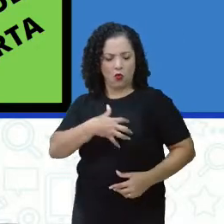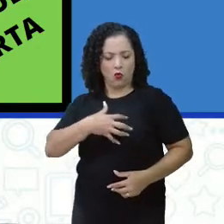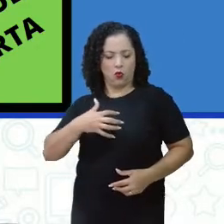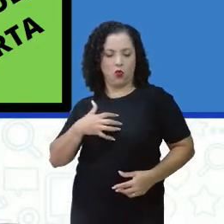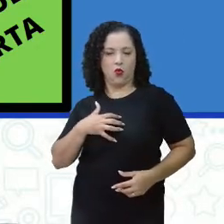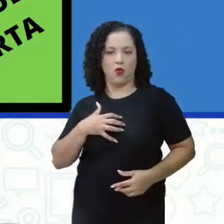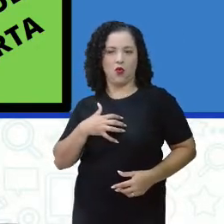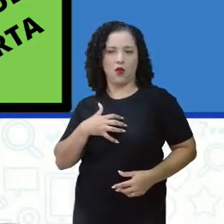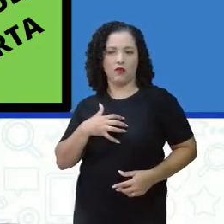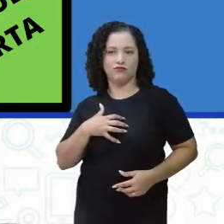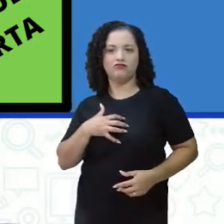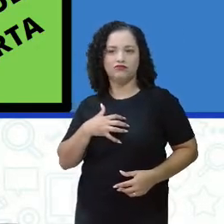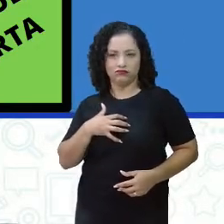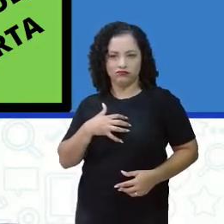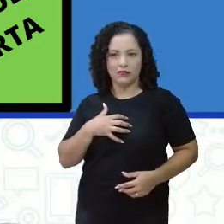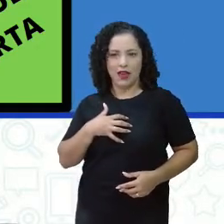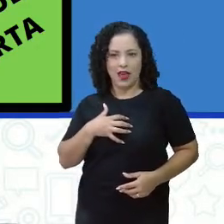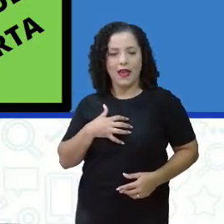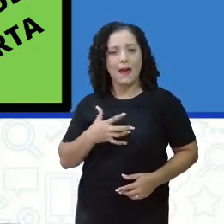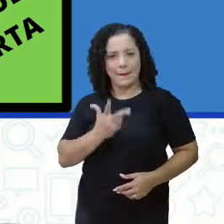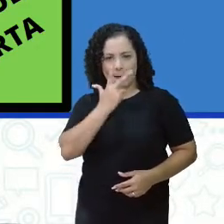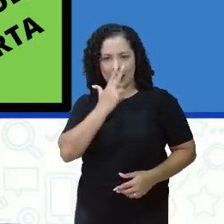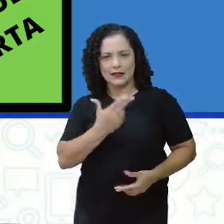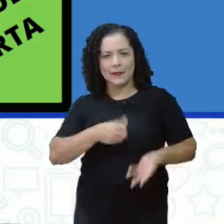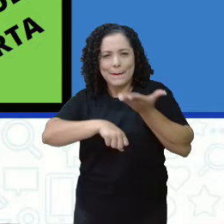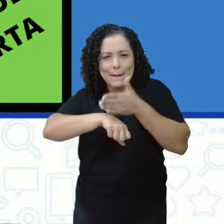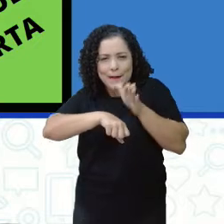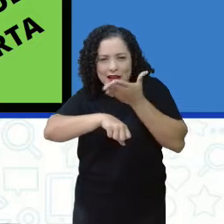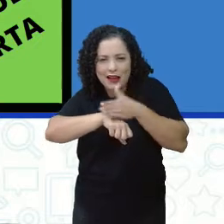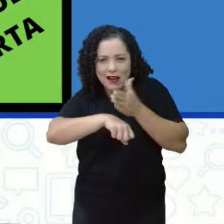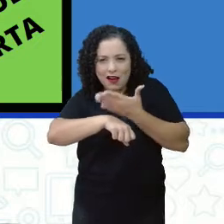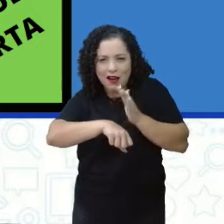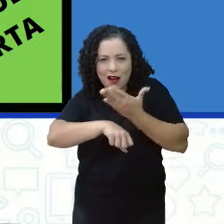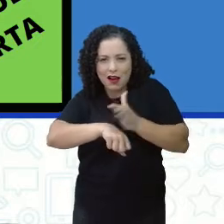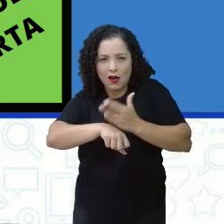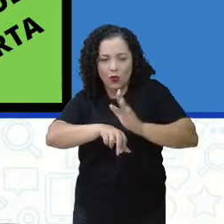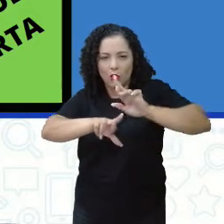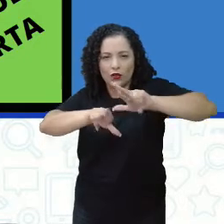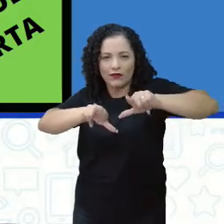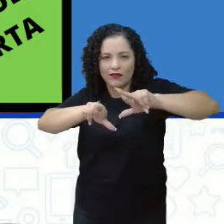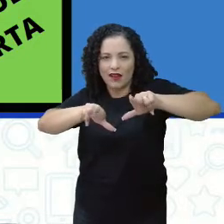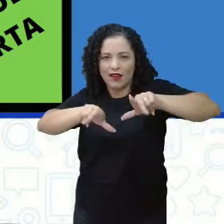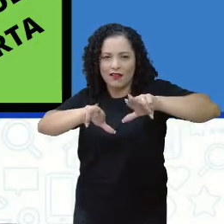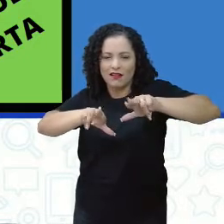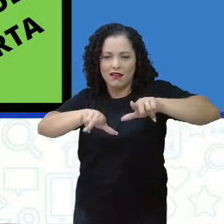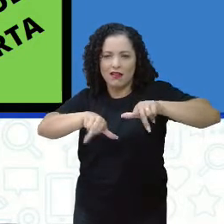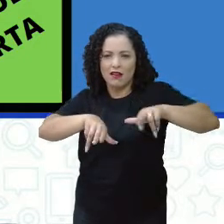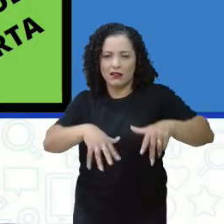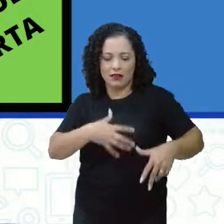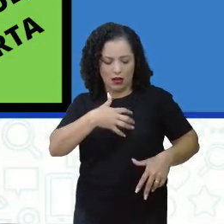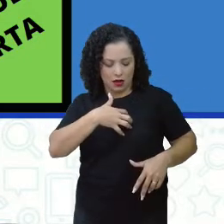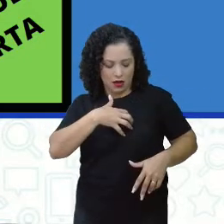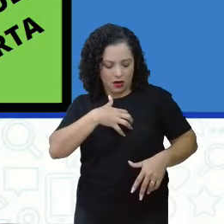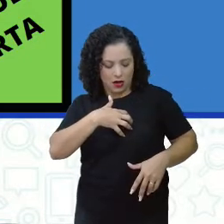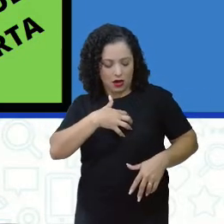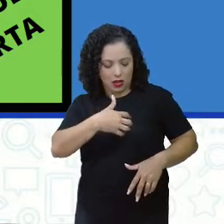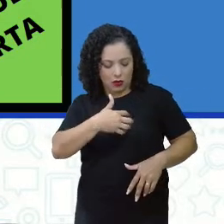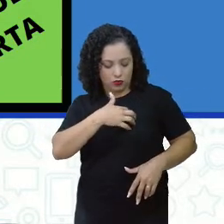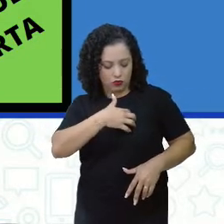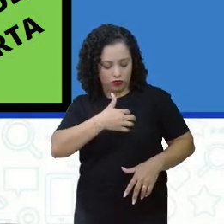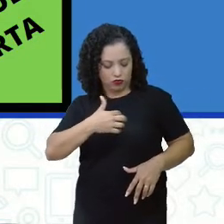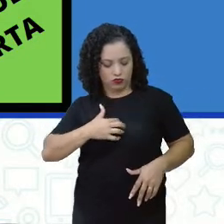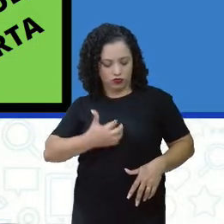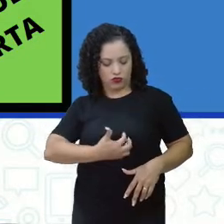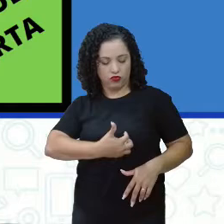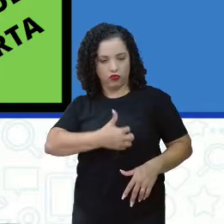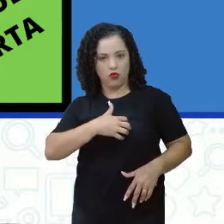vejam que esse tecido esbranquiçado, ele é diferente. Ele funciona realmente como uma válvula de entrada e saída